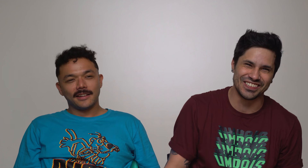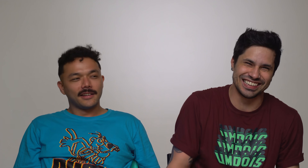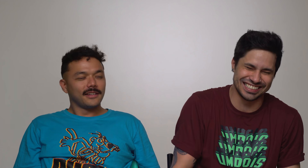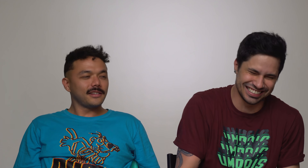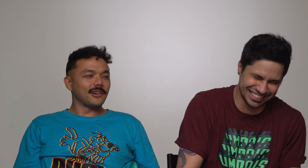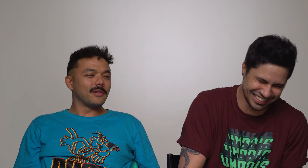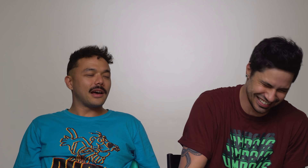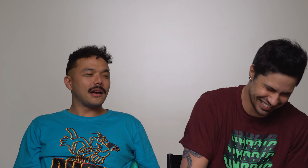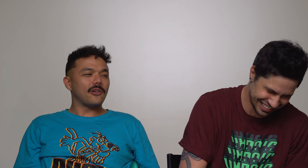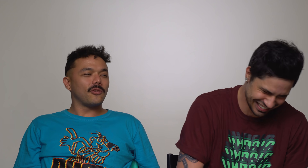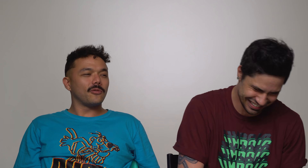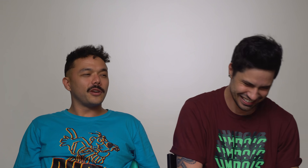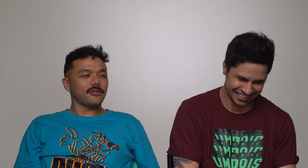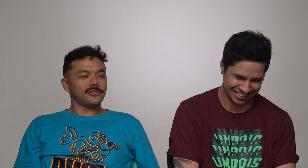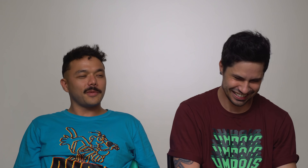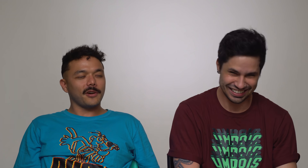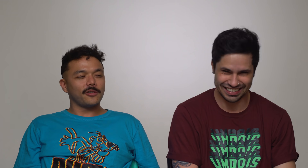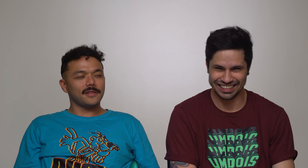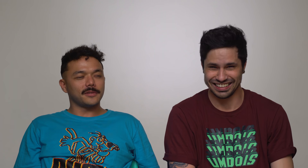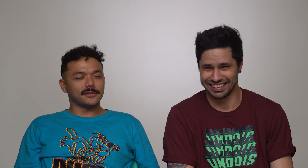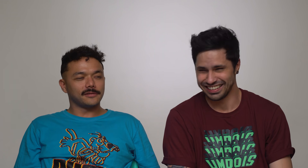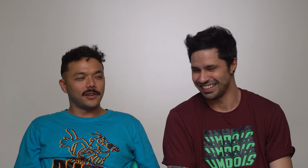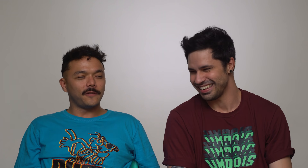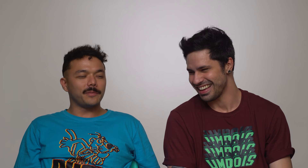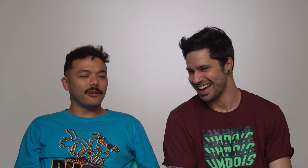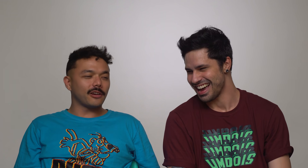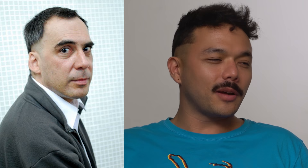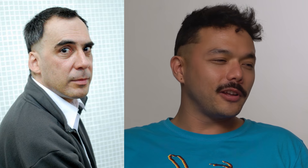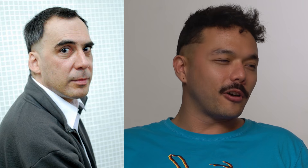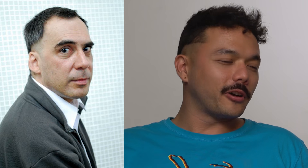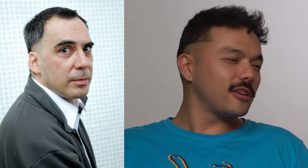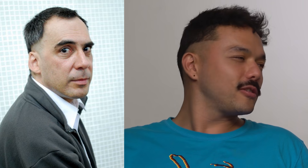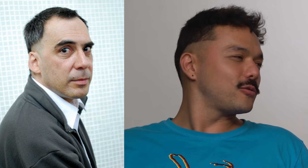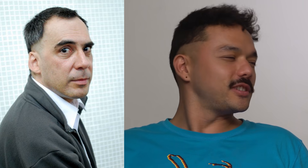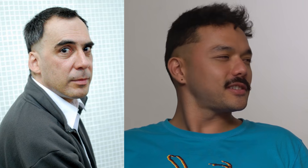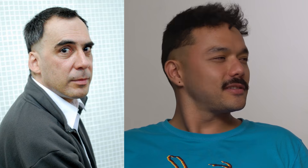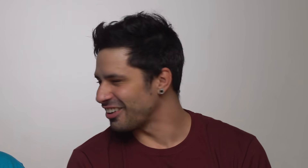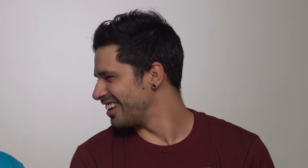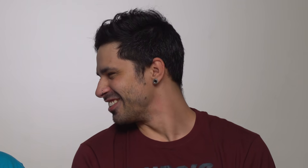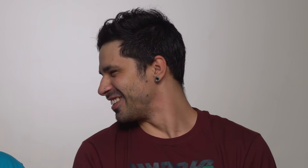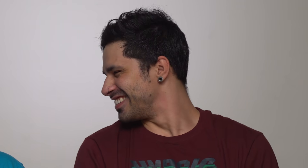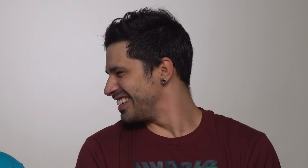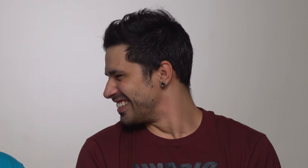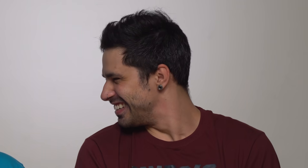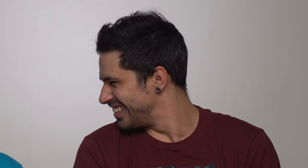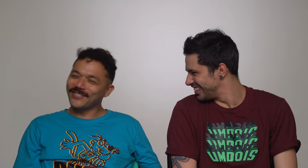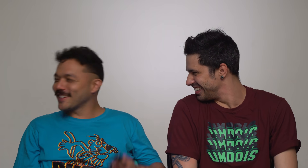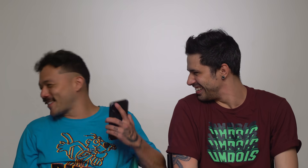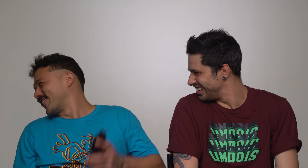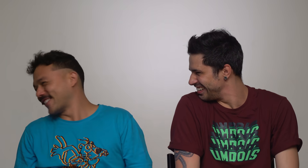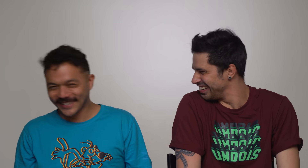vez eu acho. Então, o meu aconteceu a mesma coisa, mano. Eu falei pra ele, eu quero cabelo igual ao do Arnaldo Antunes. Quem é o Arnaldo Antunes mesmo?